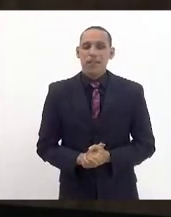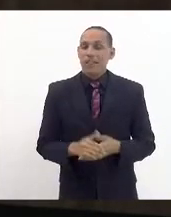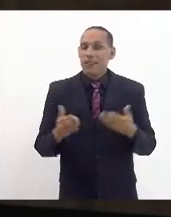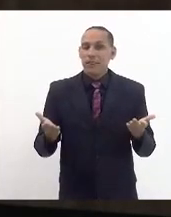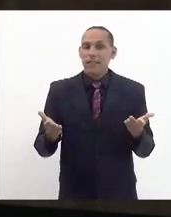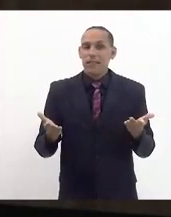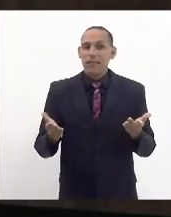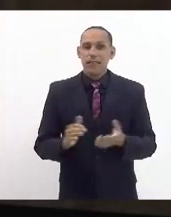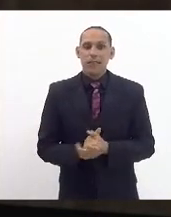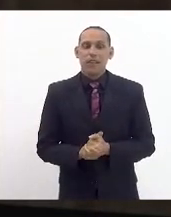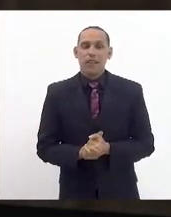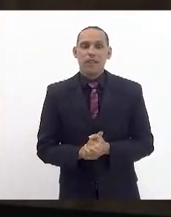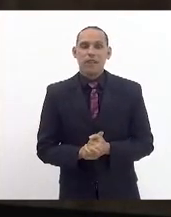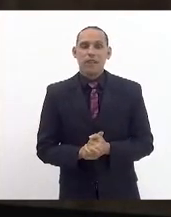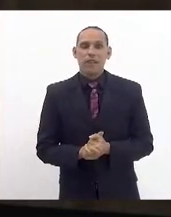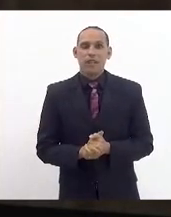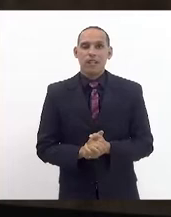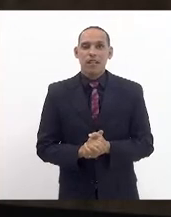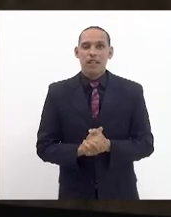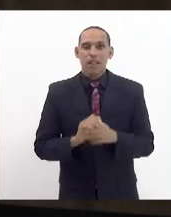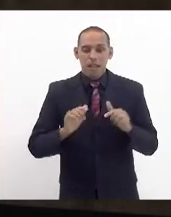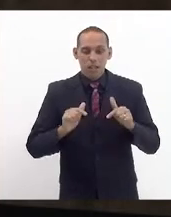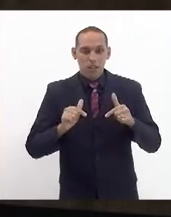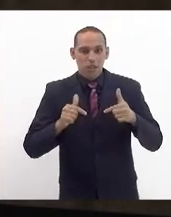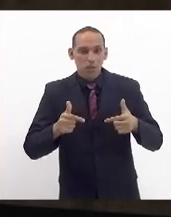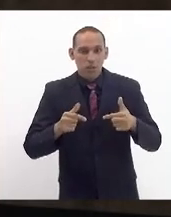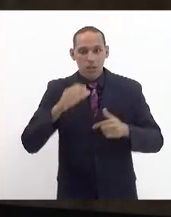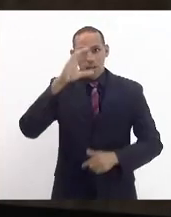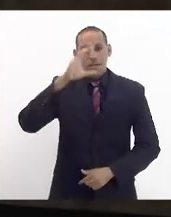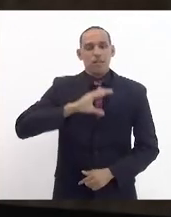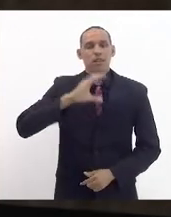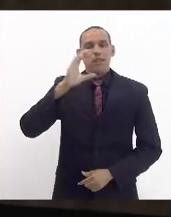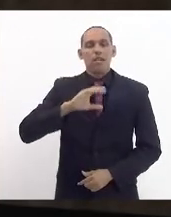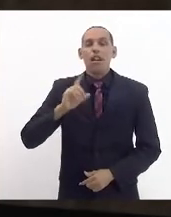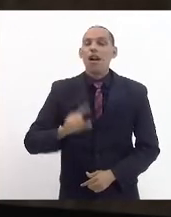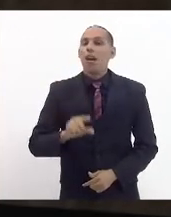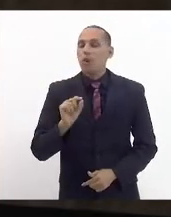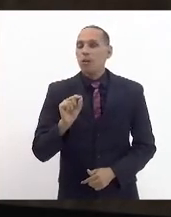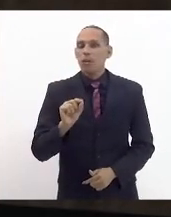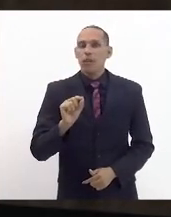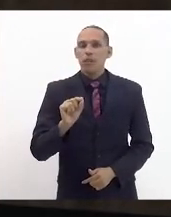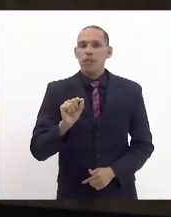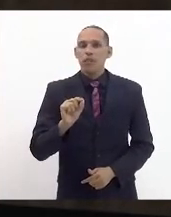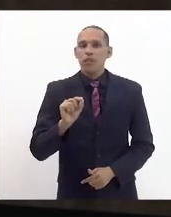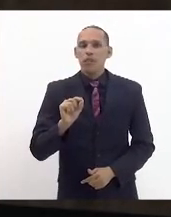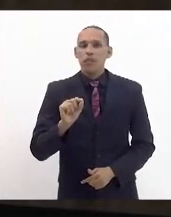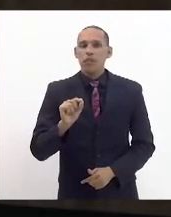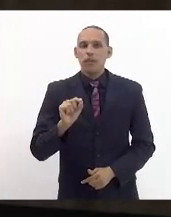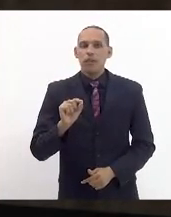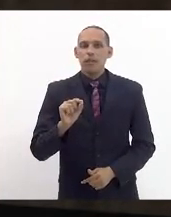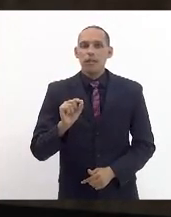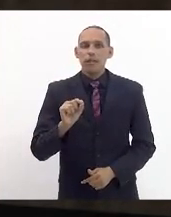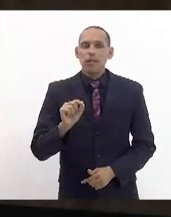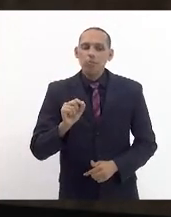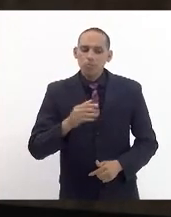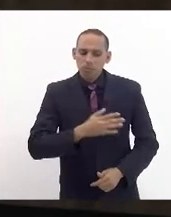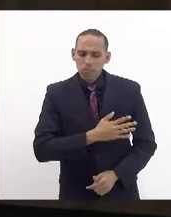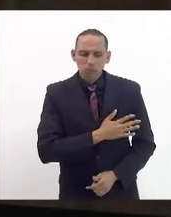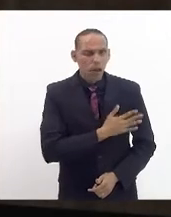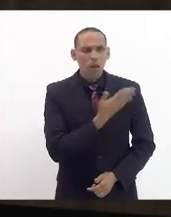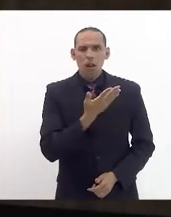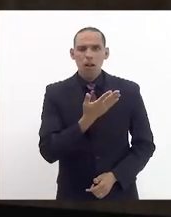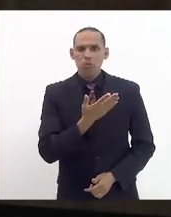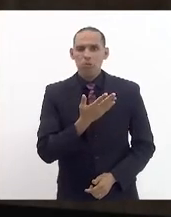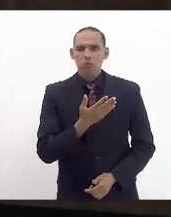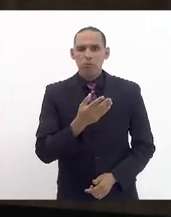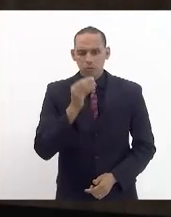a atitude do cidadão é, de fato, digna de repúdio, porque ele